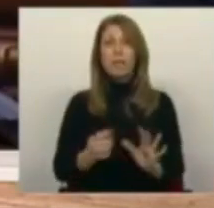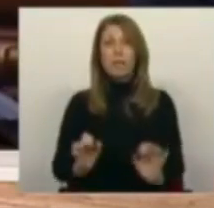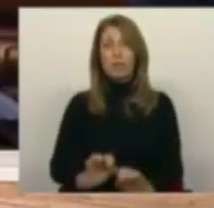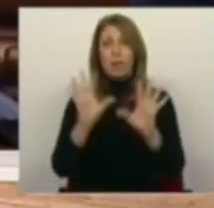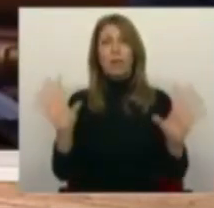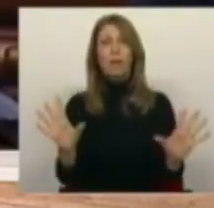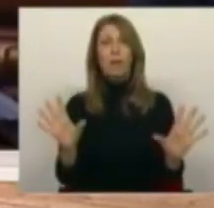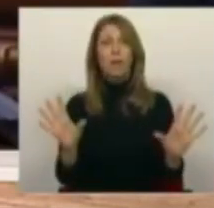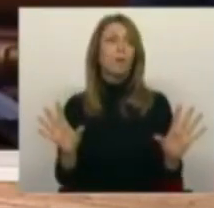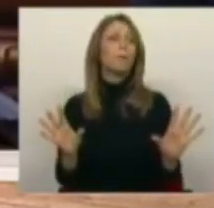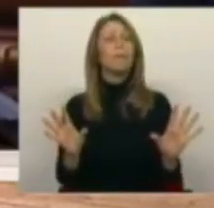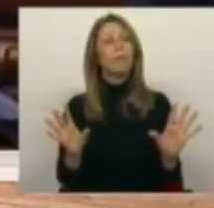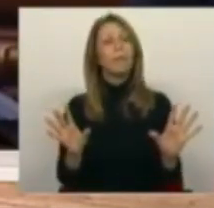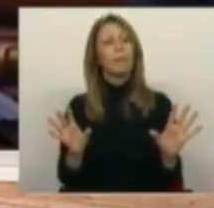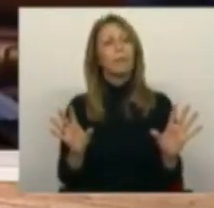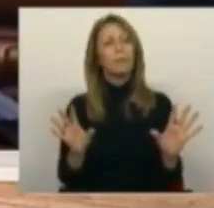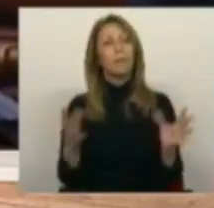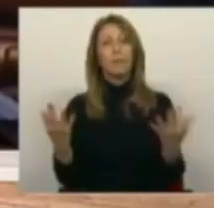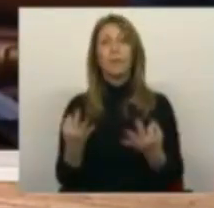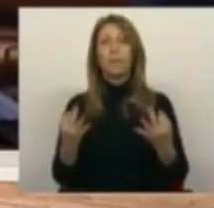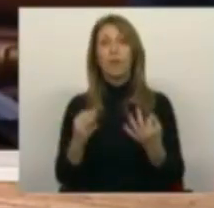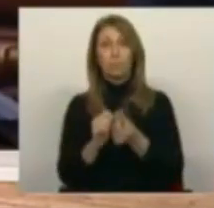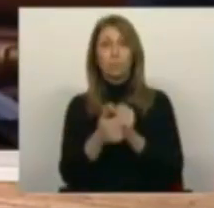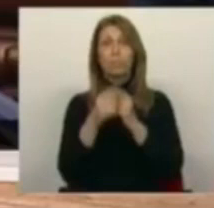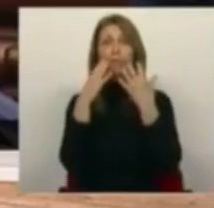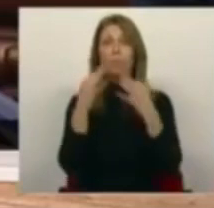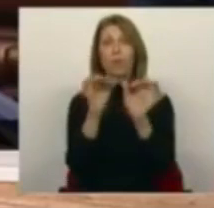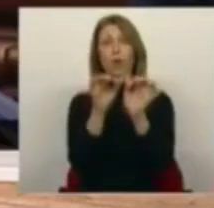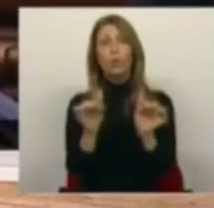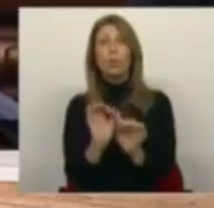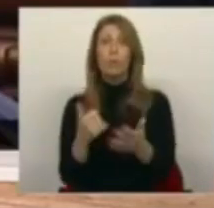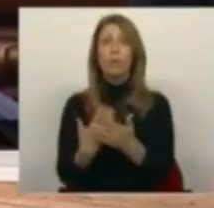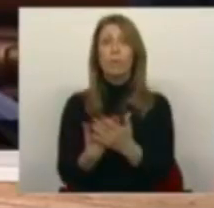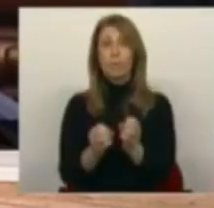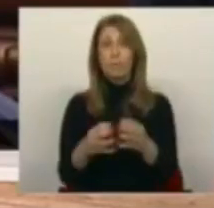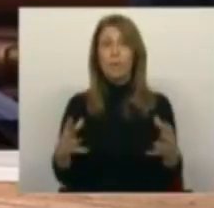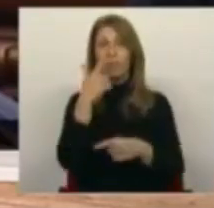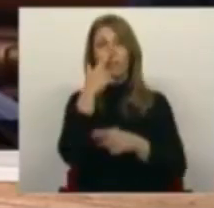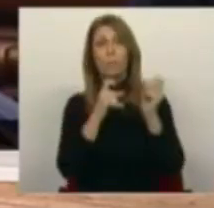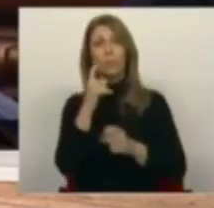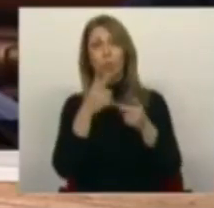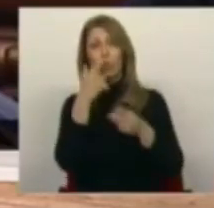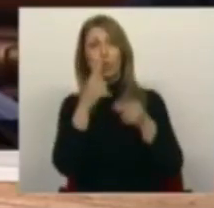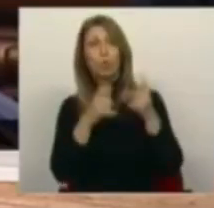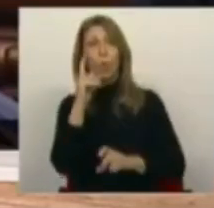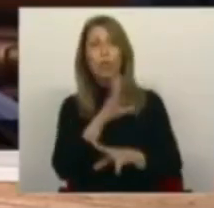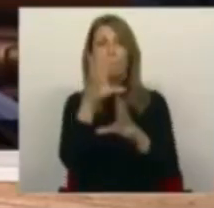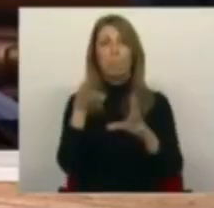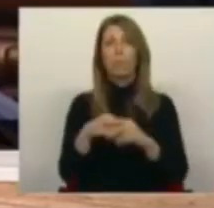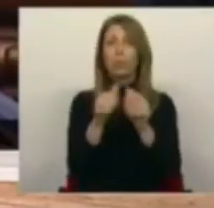clara de facto simplificarmos o sistema para trazermos cada vez mais pessoas para dentro do